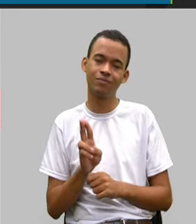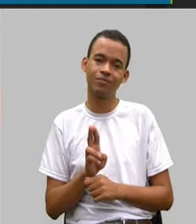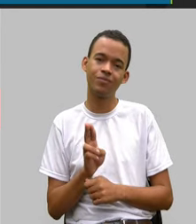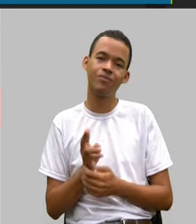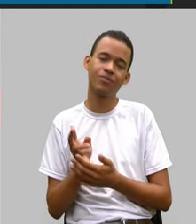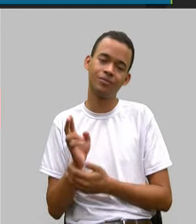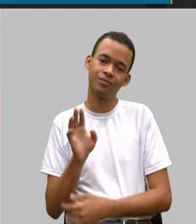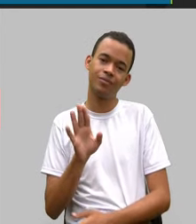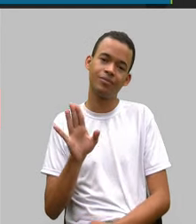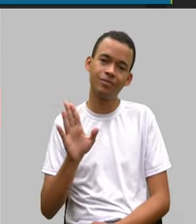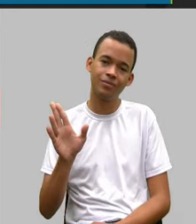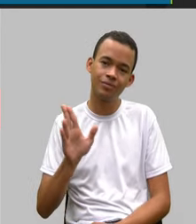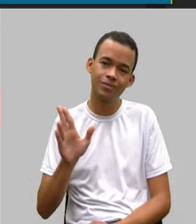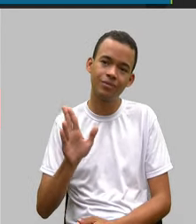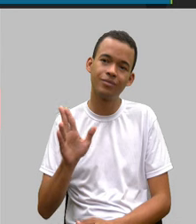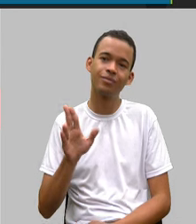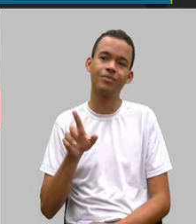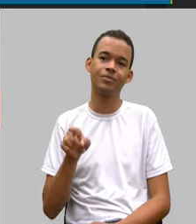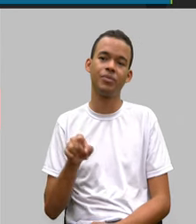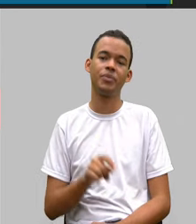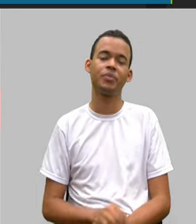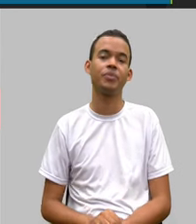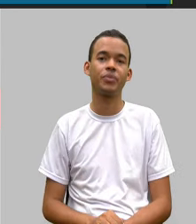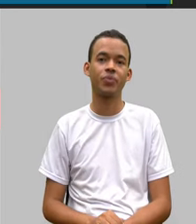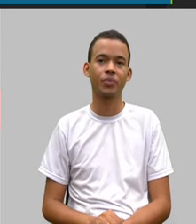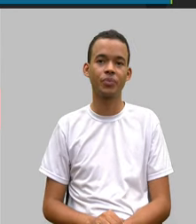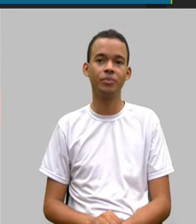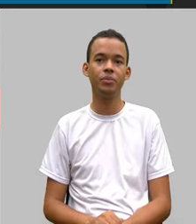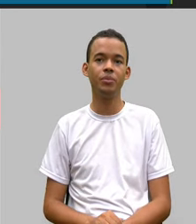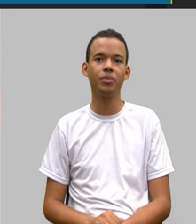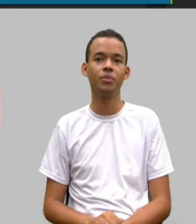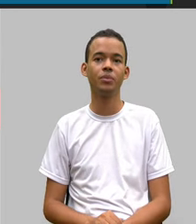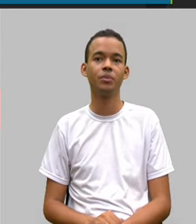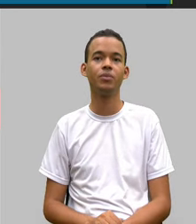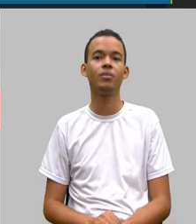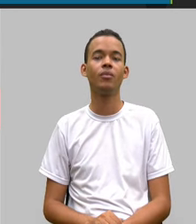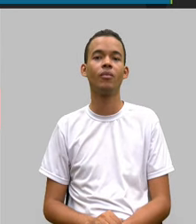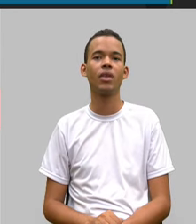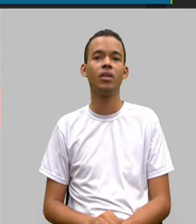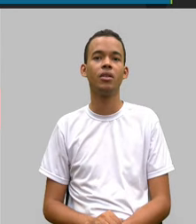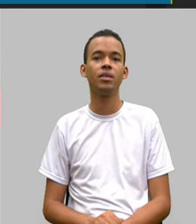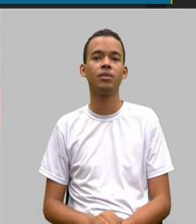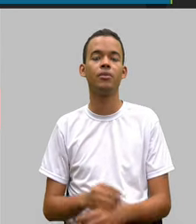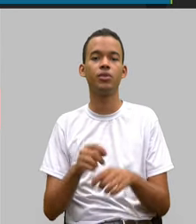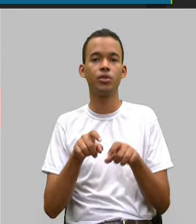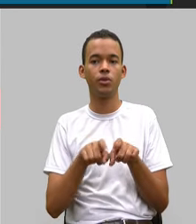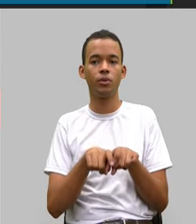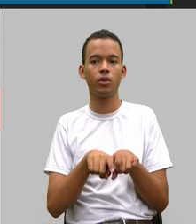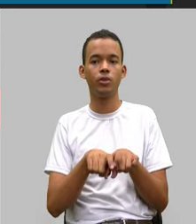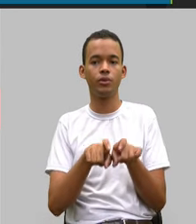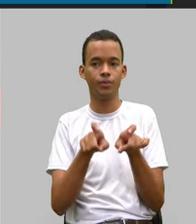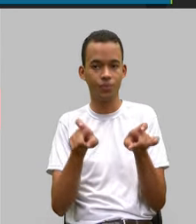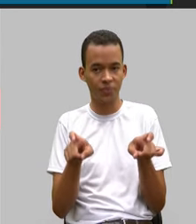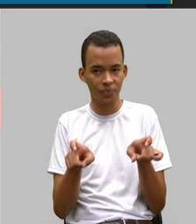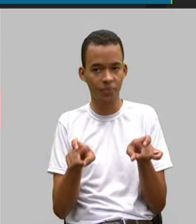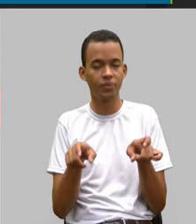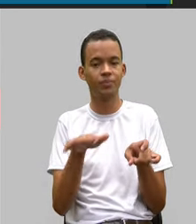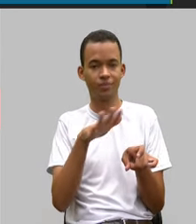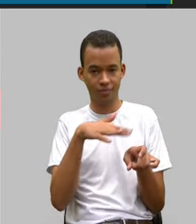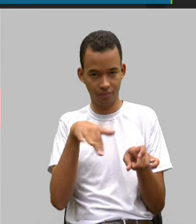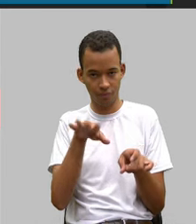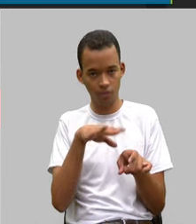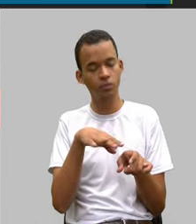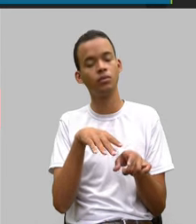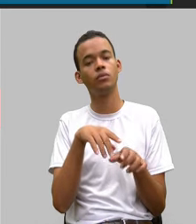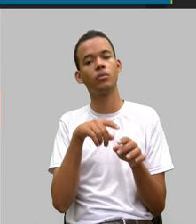uso da cannabis medicinal na ginecologia eh estudos já estão surgindo aí